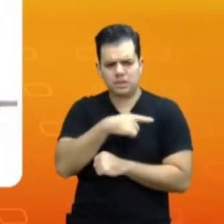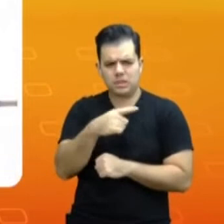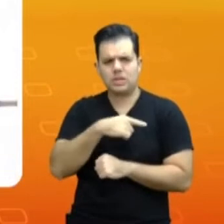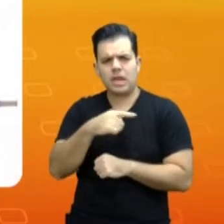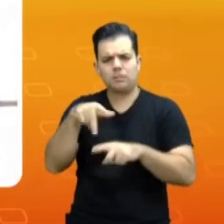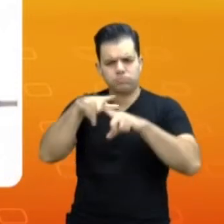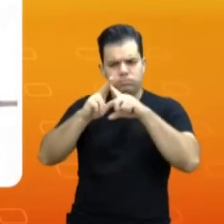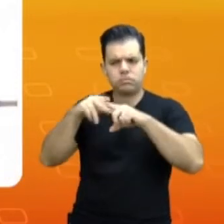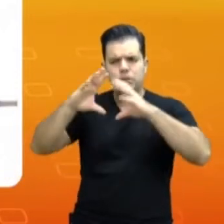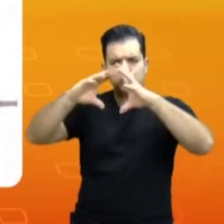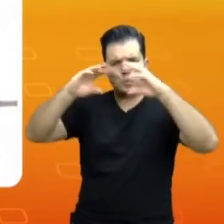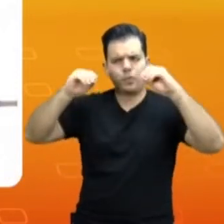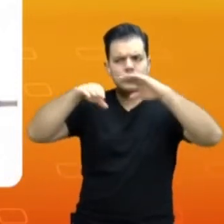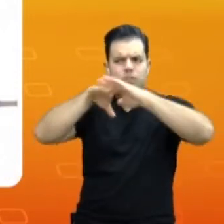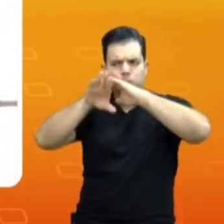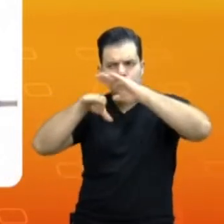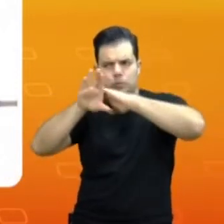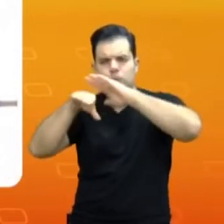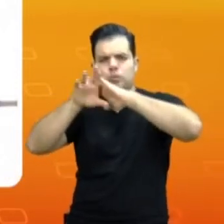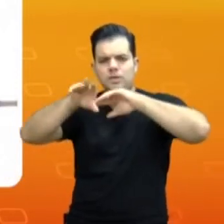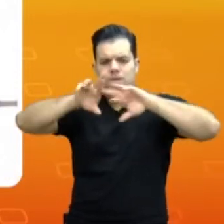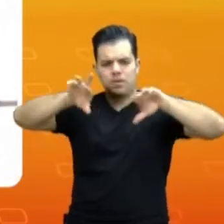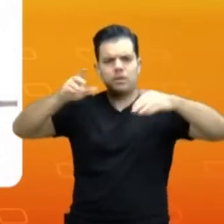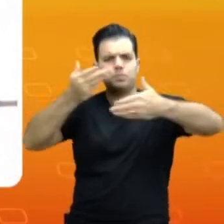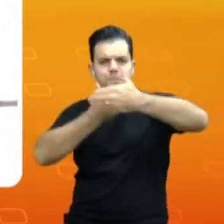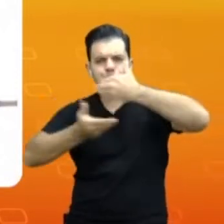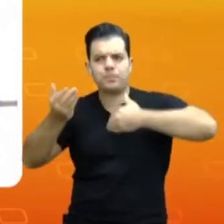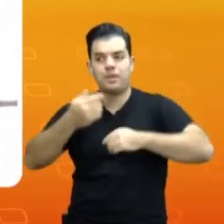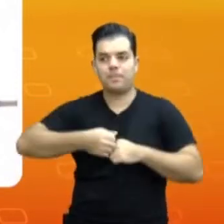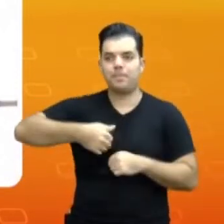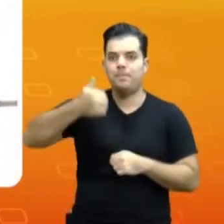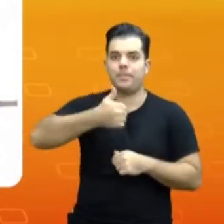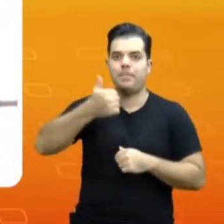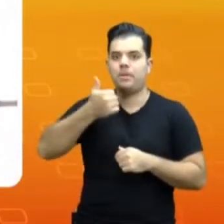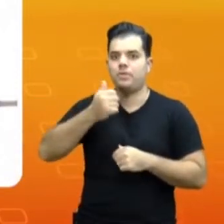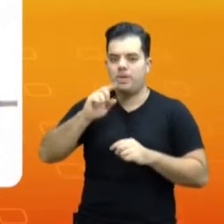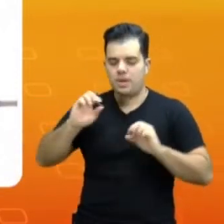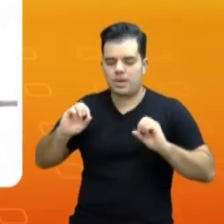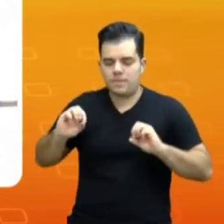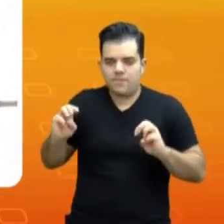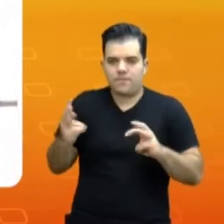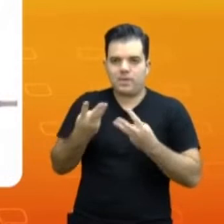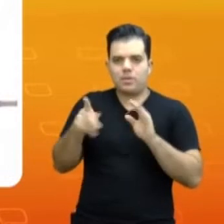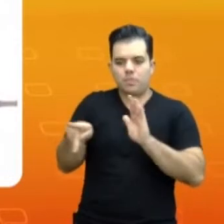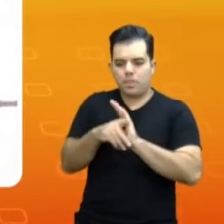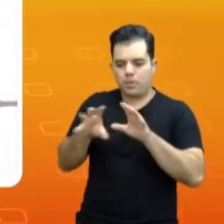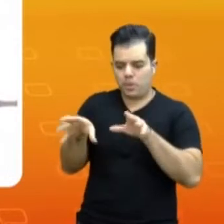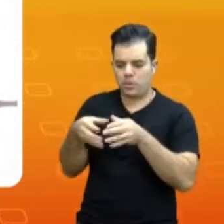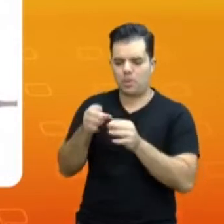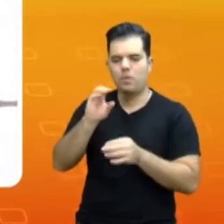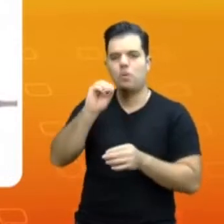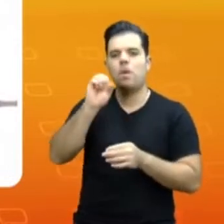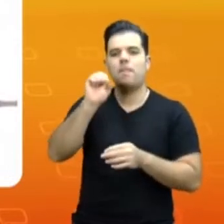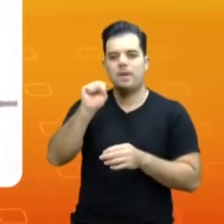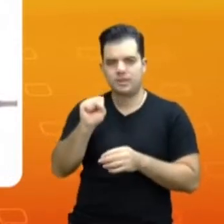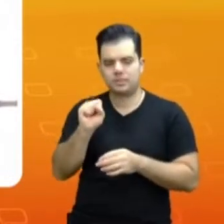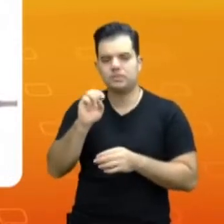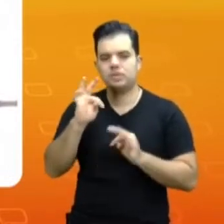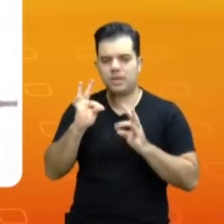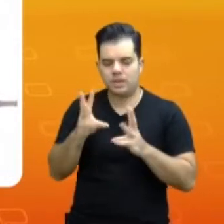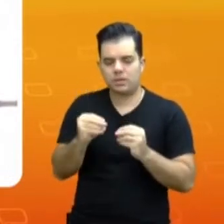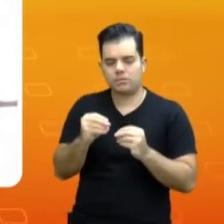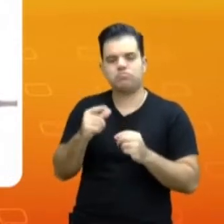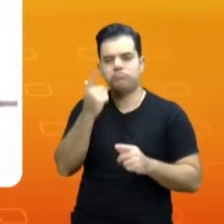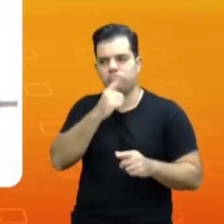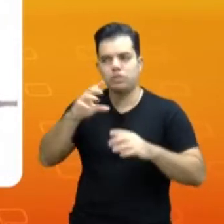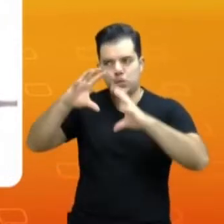né? Ele ainda, assim, era o primeiro evento ali, né, que a OBS estava fazendo essa entrega na nuvem.